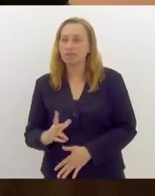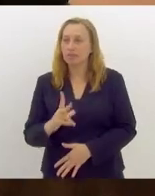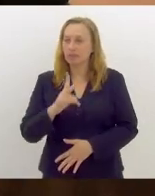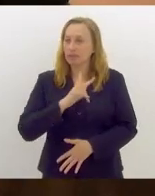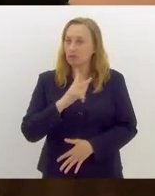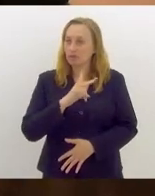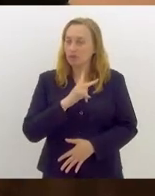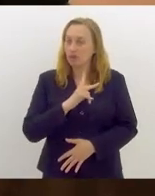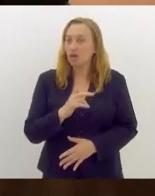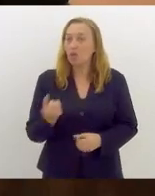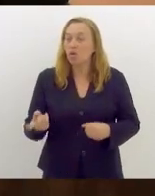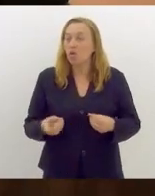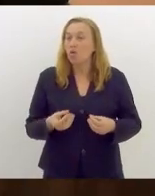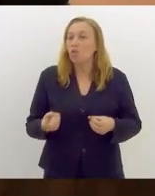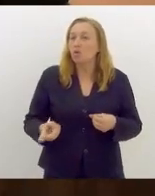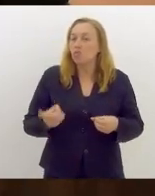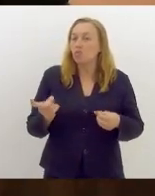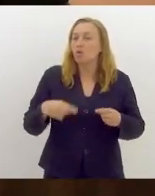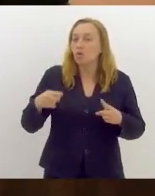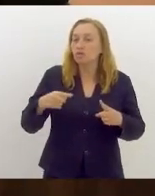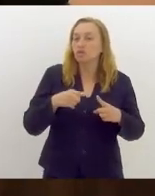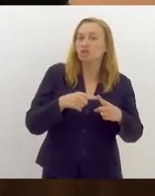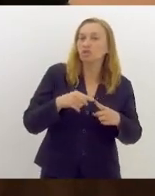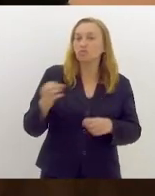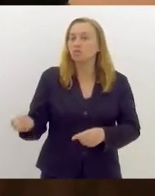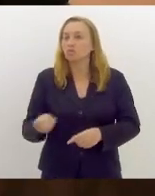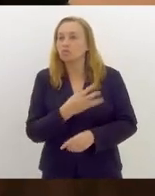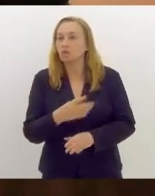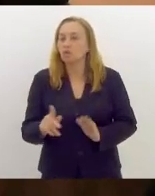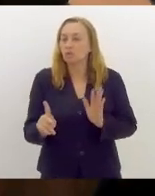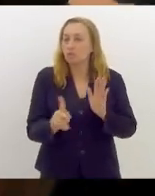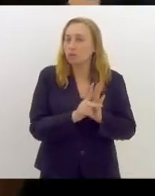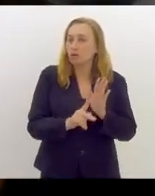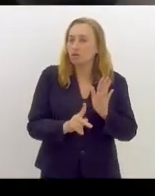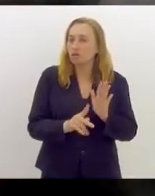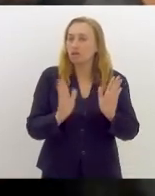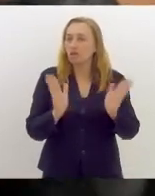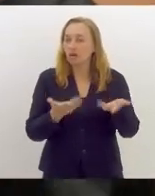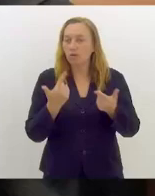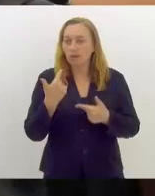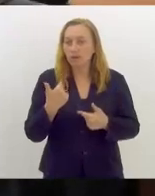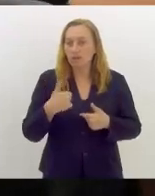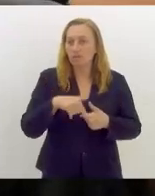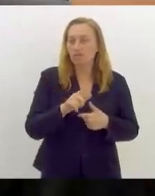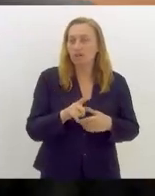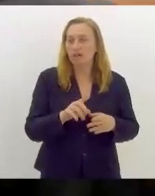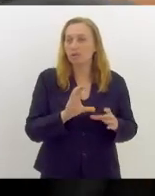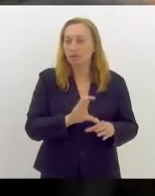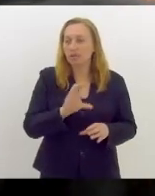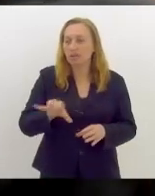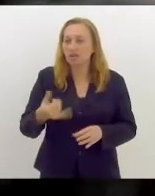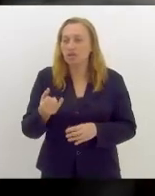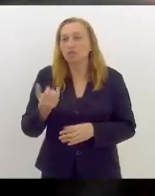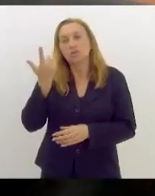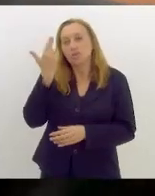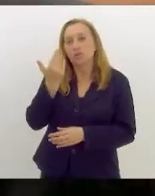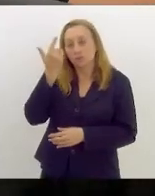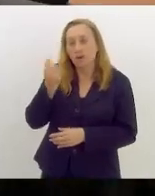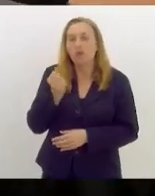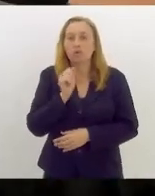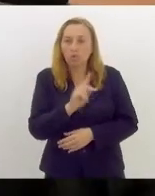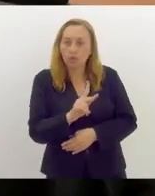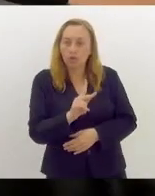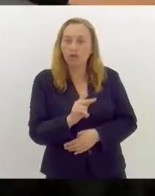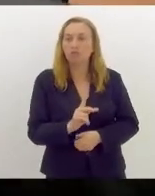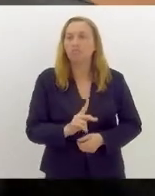o objetivo desse novo projeto que agora vai para apreciação da ccj acho bem anormal é o